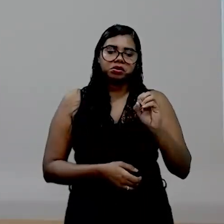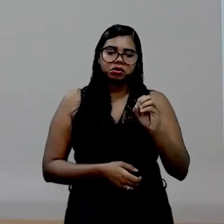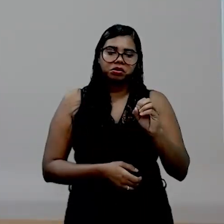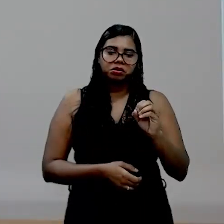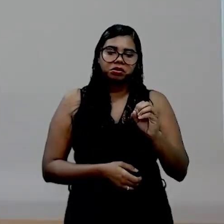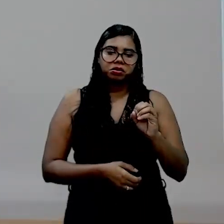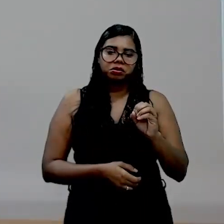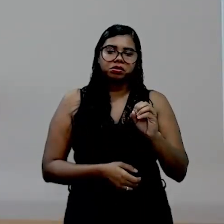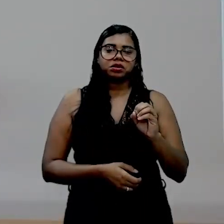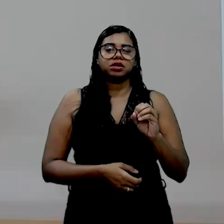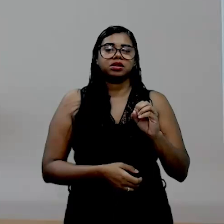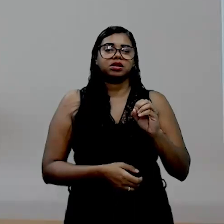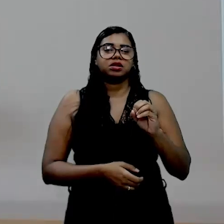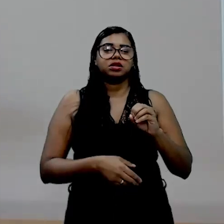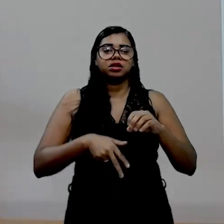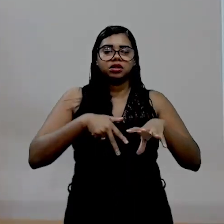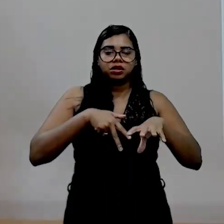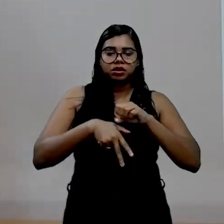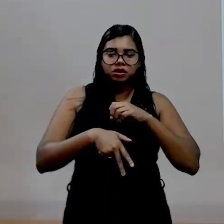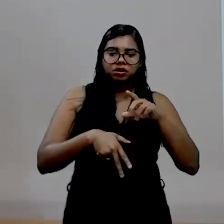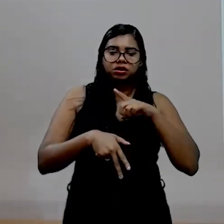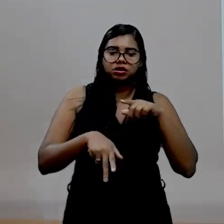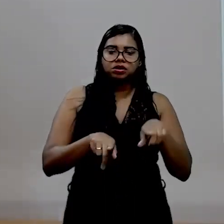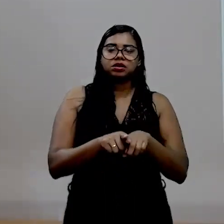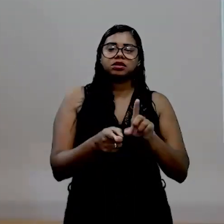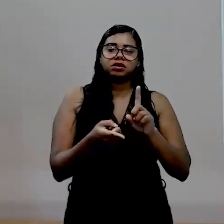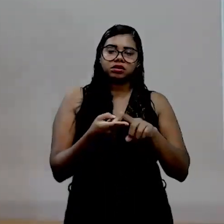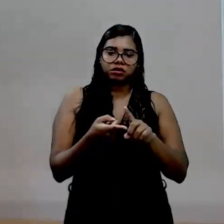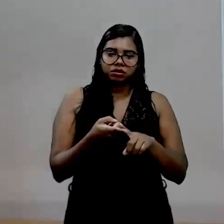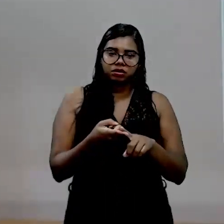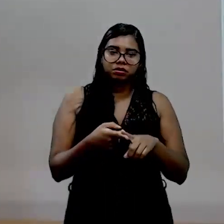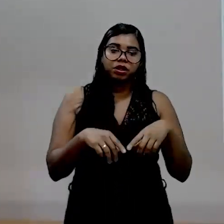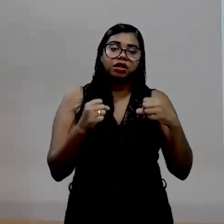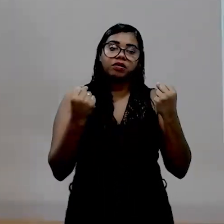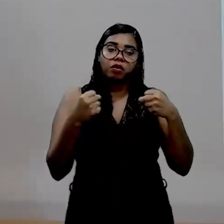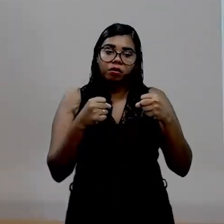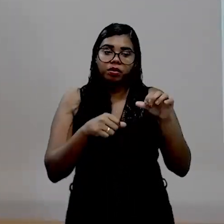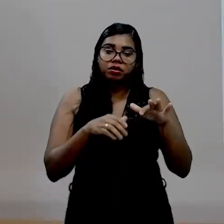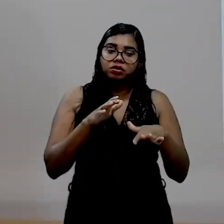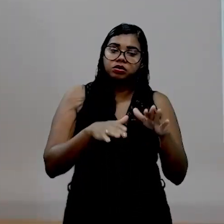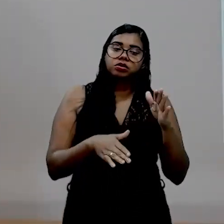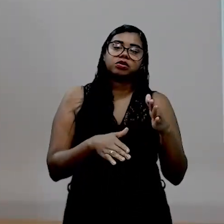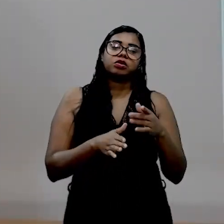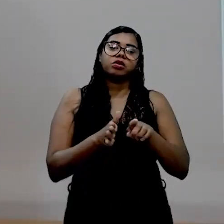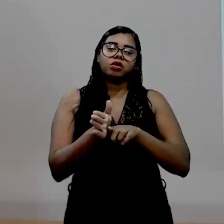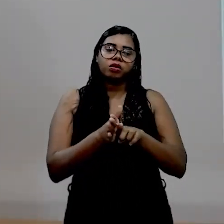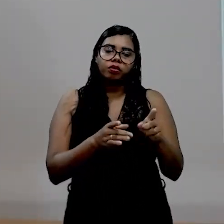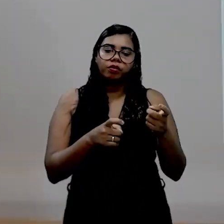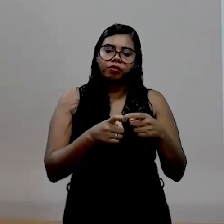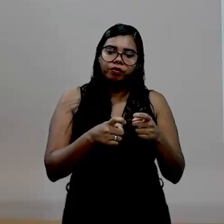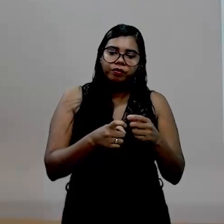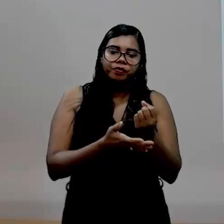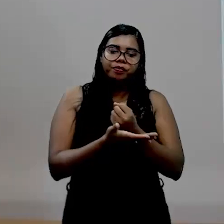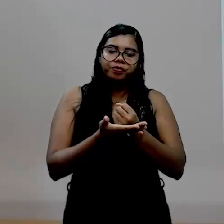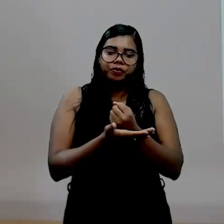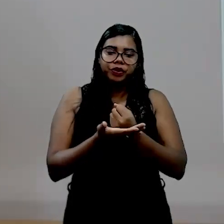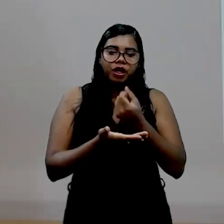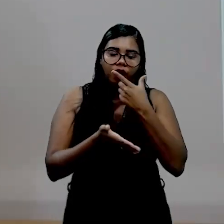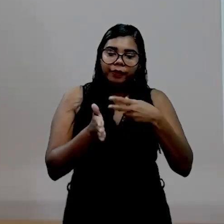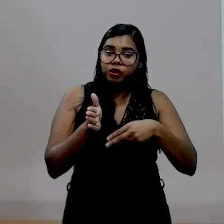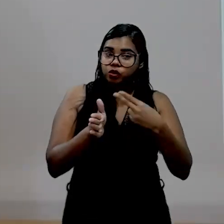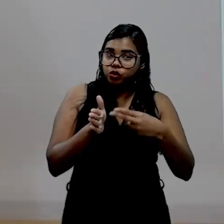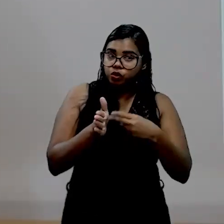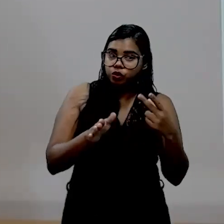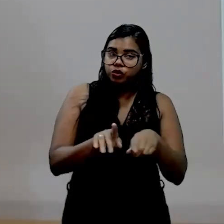pacientes que têm hiperplasia, eles vão necessitar algum tratamento. Pode ser remédio, pode ser cirurgia,